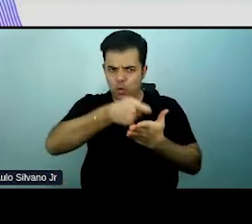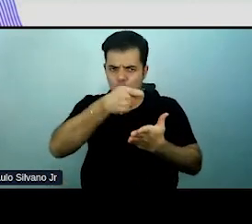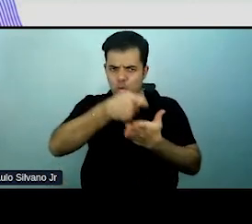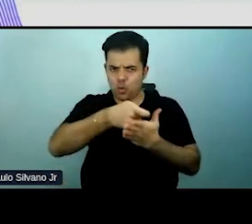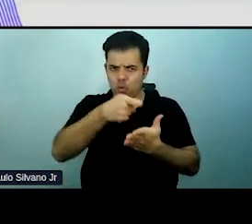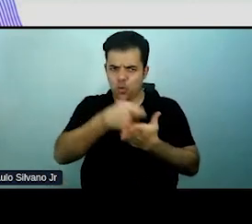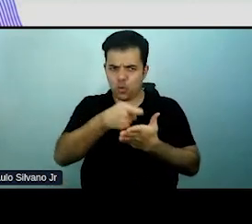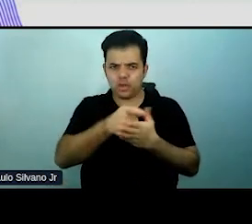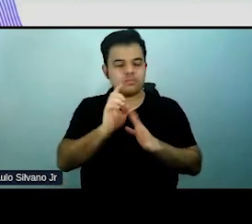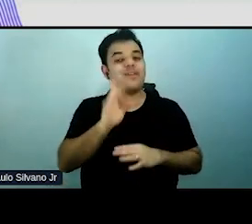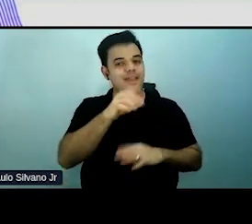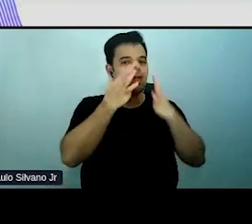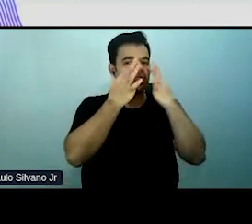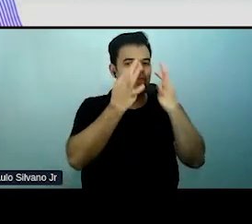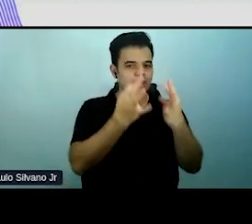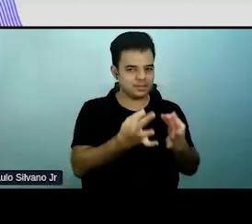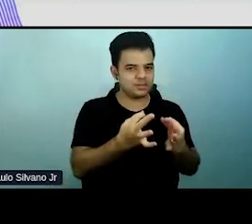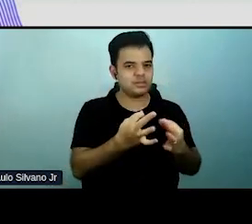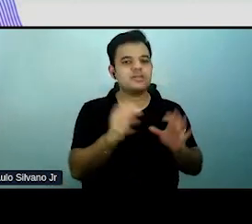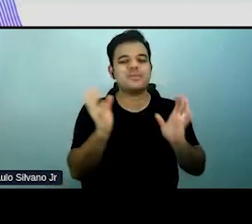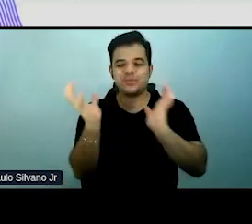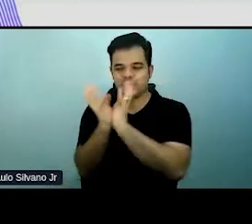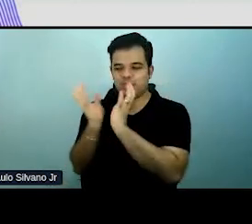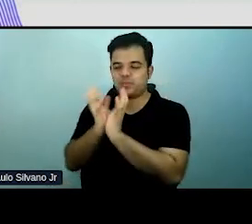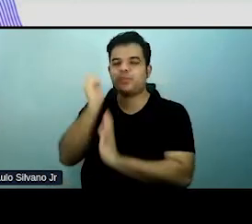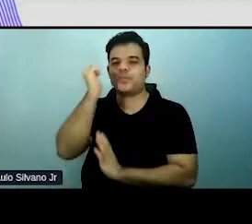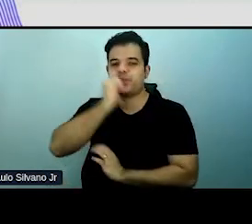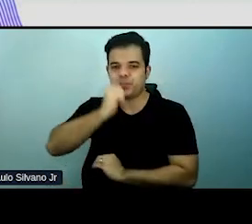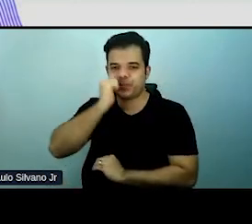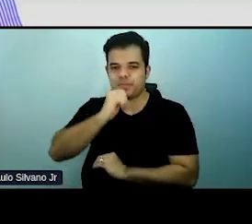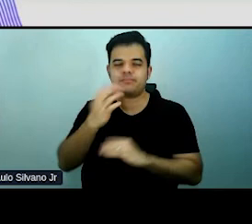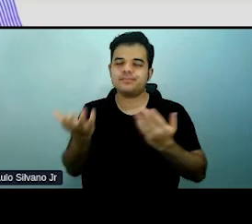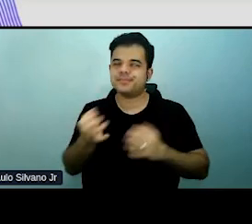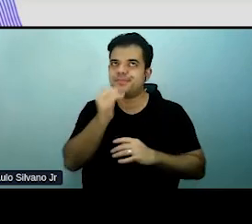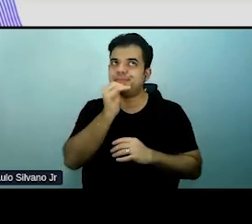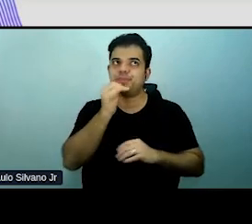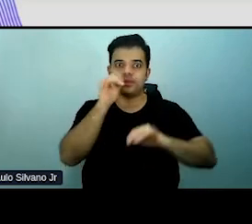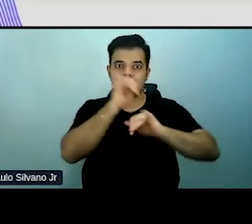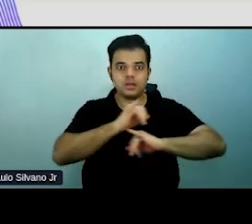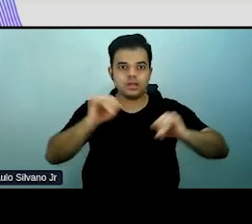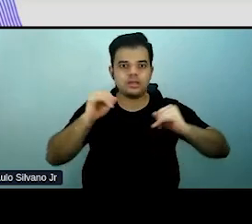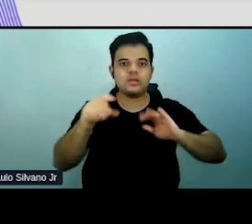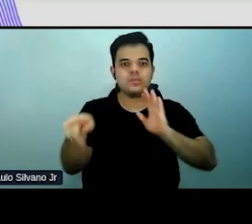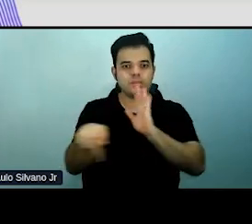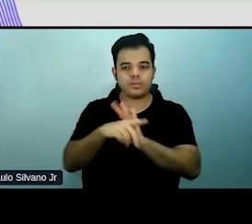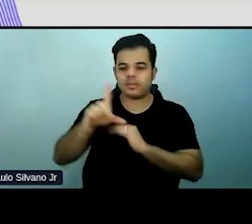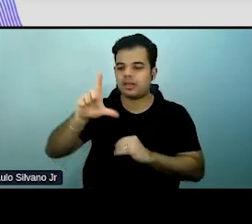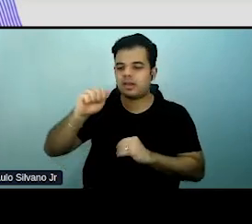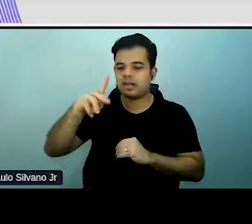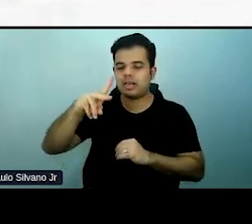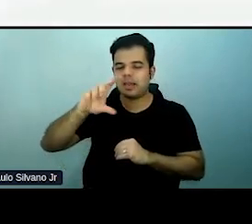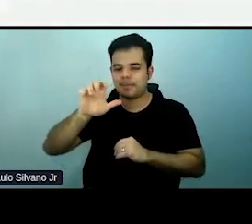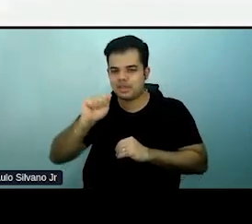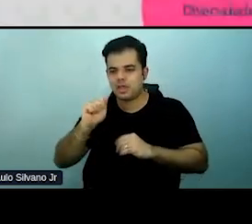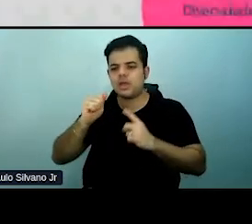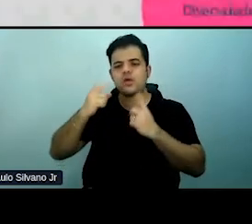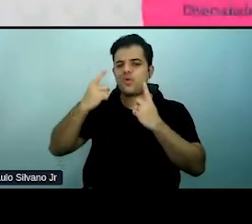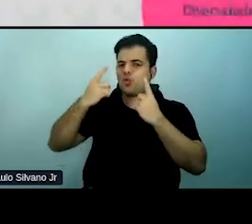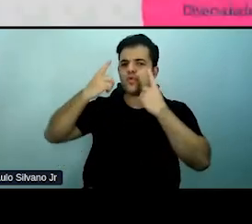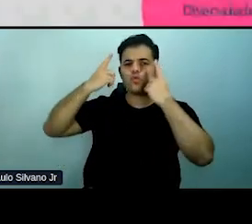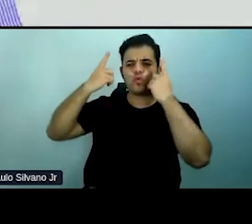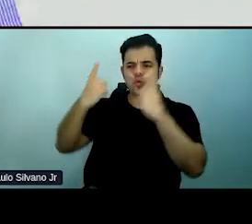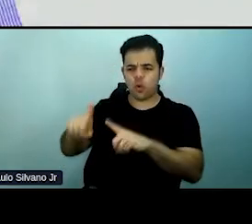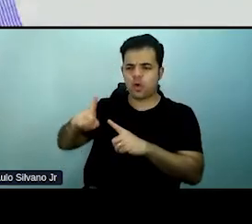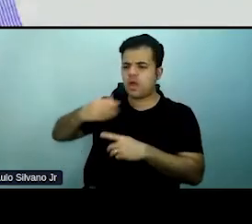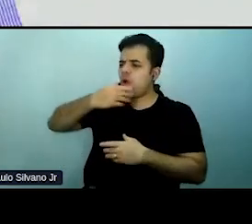do escutar. Tem essa questão do grupo de mulheres que saem em ações, por exemplo, contra. A gente tem o Lambda contra o machismo, e